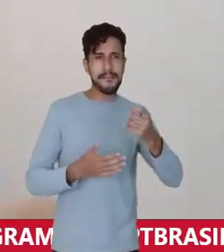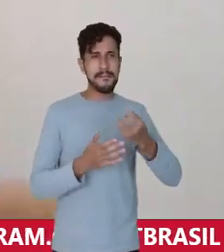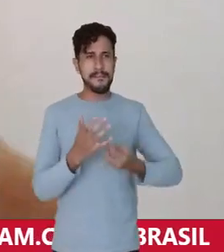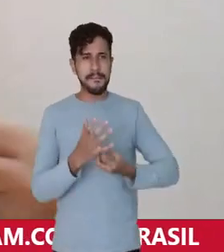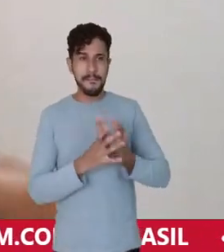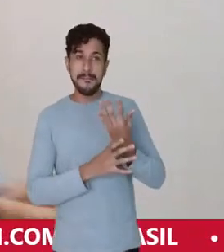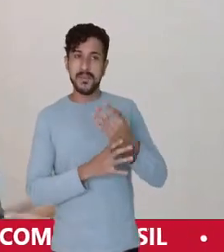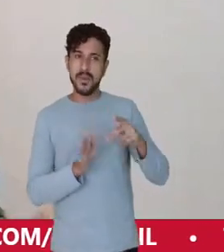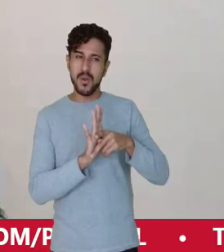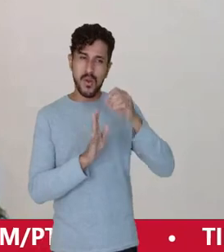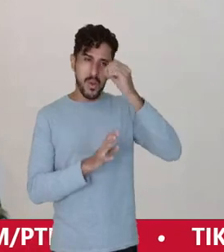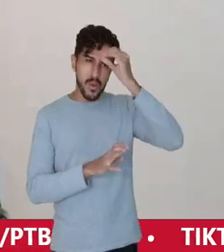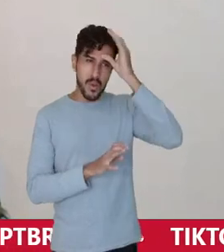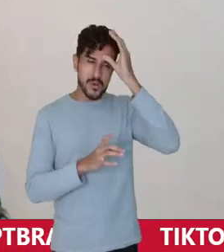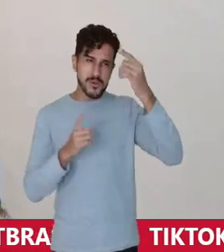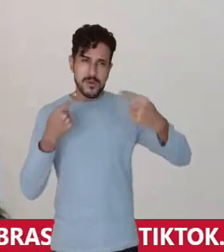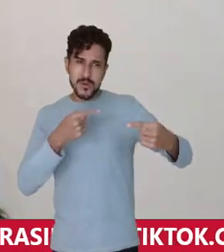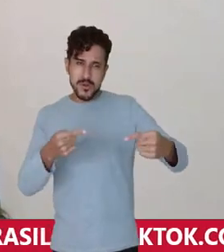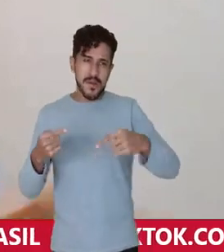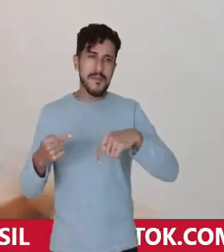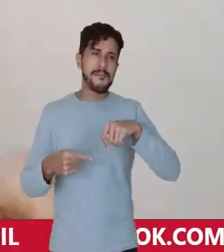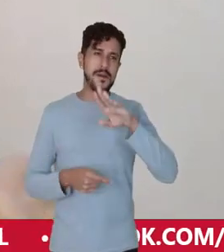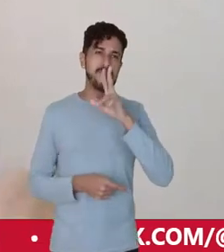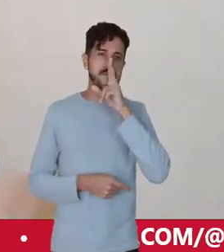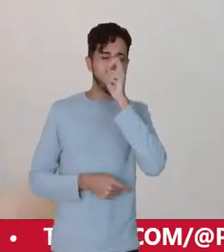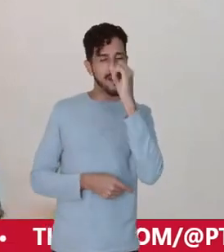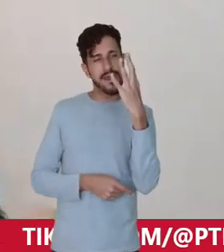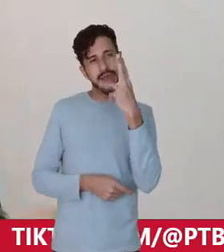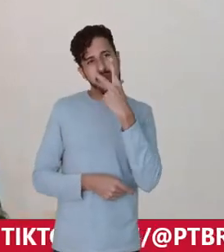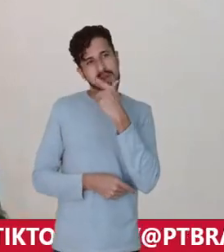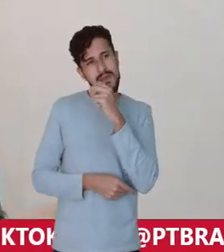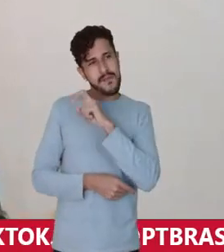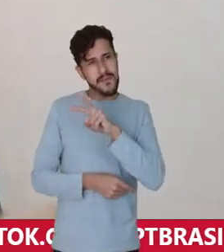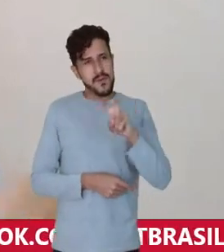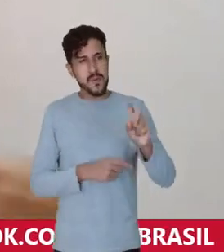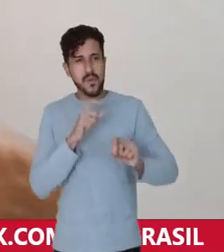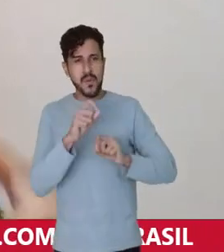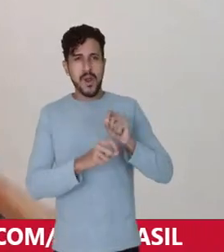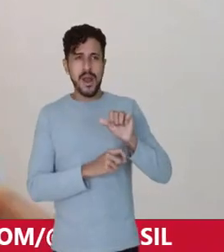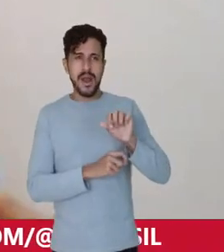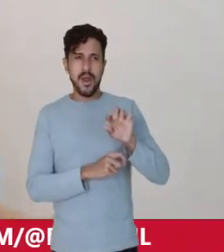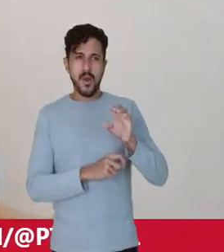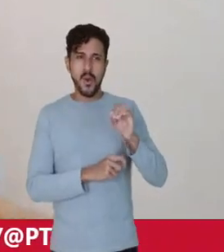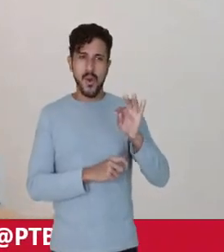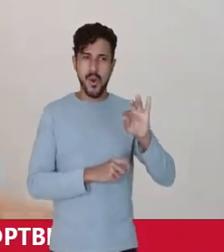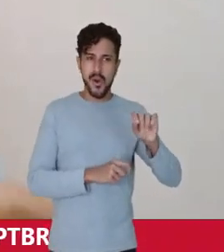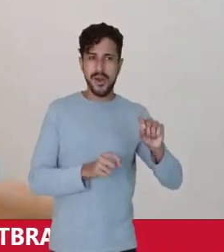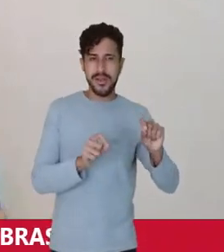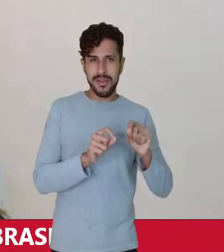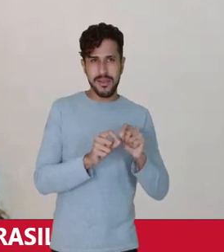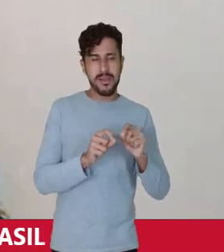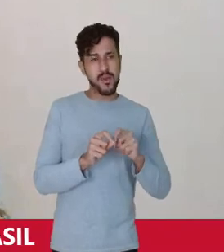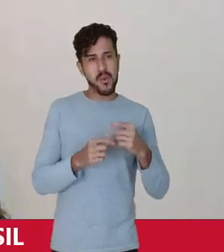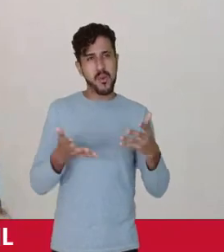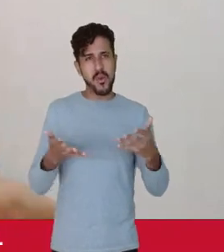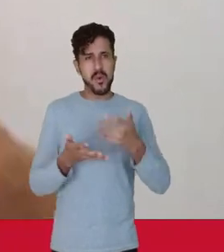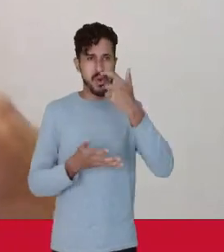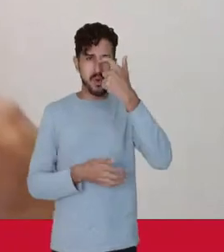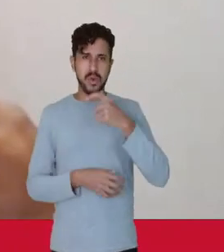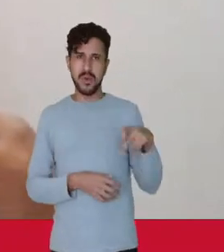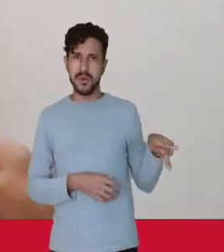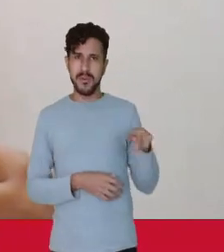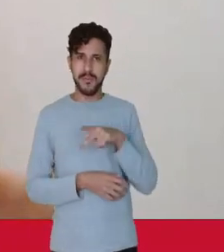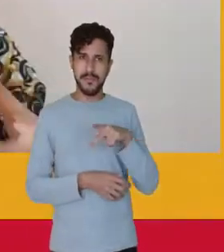de conhecimento, tensiona o debate. E aí é lindo ver o que as ações afirmativas de fato fez. Hoje eu, que sou uma